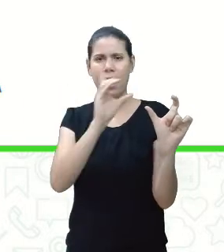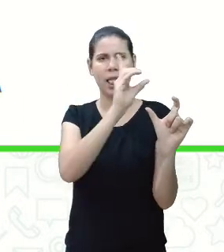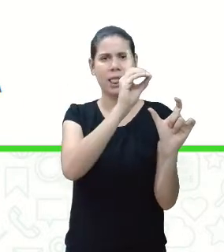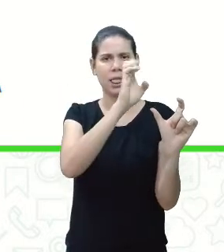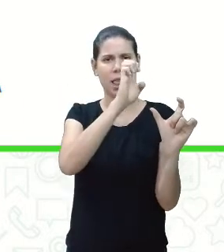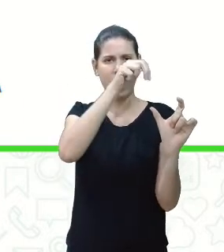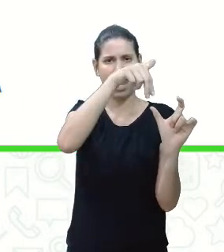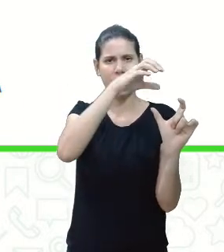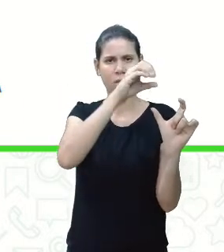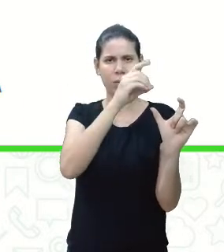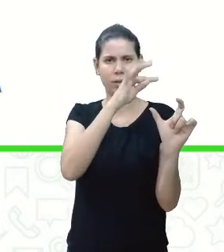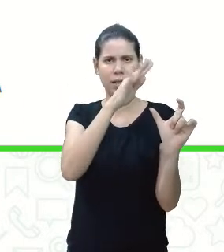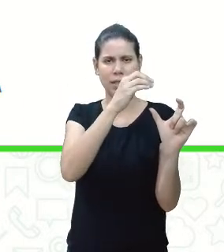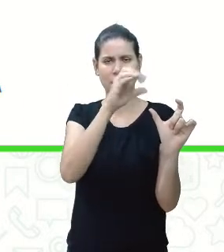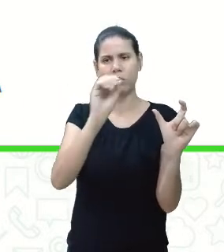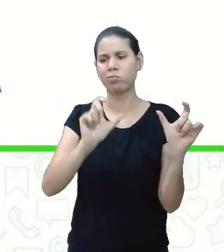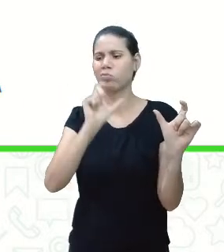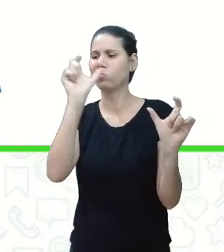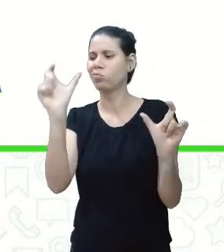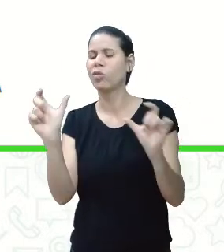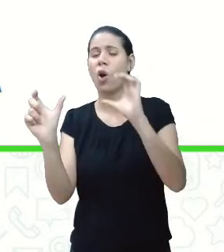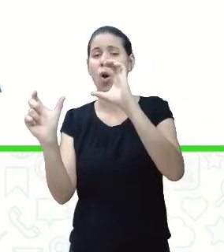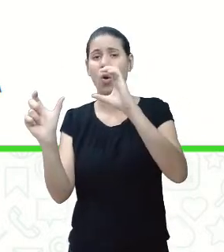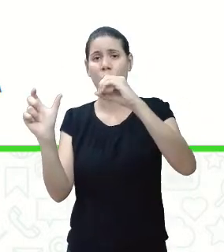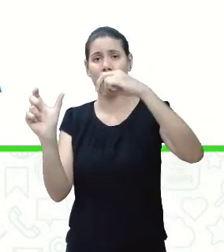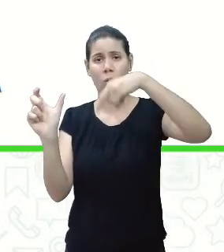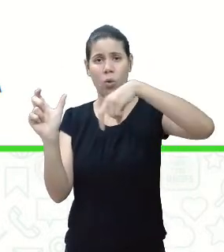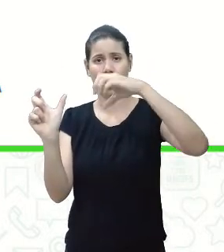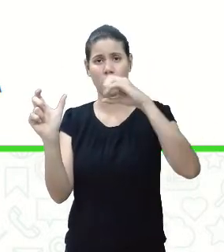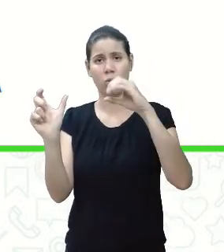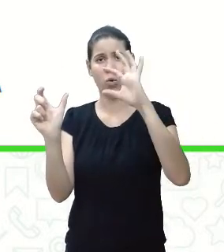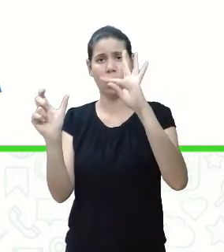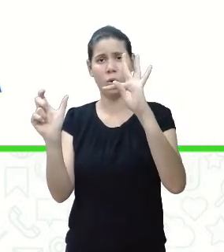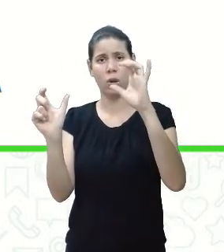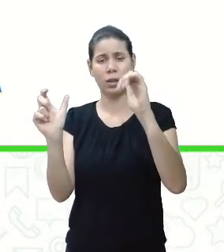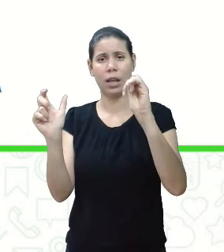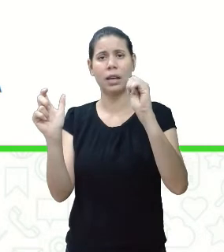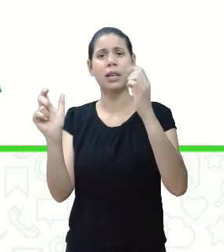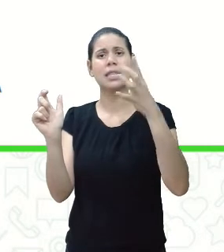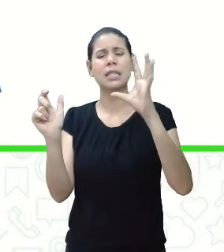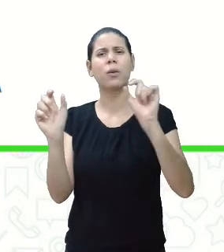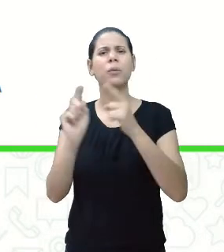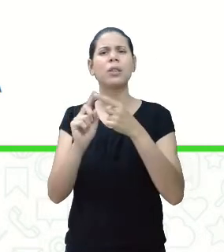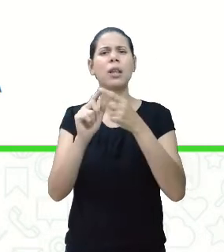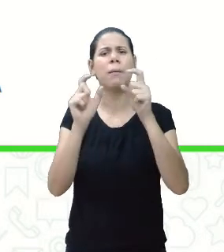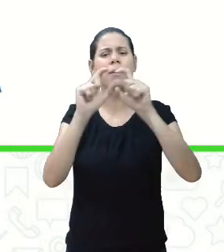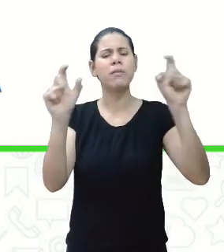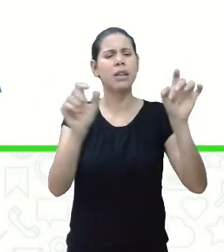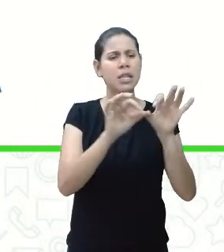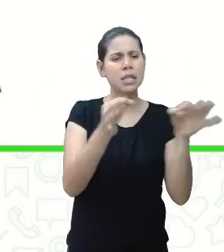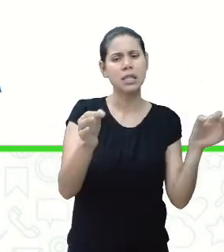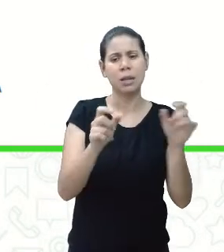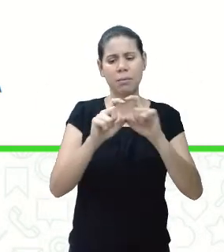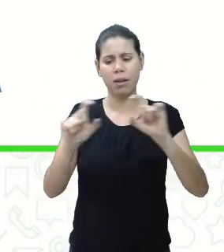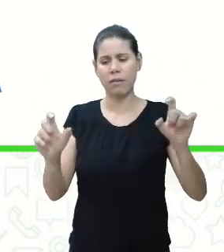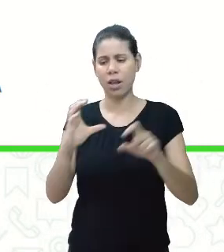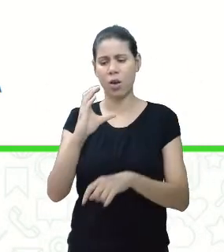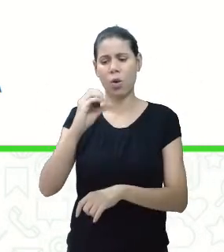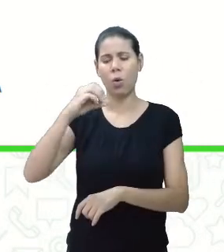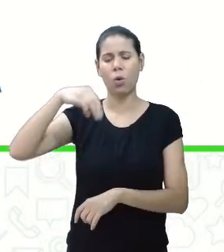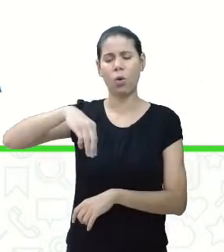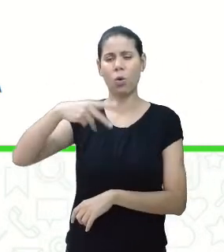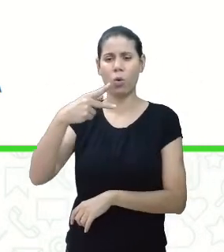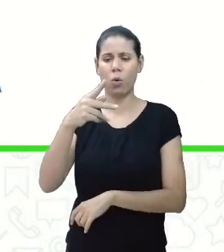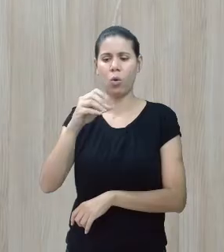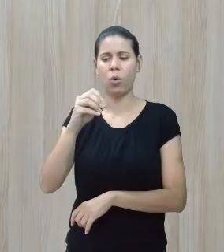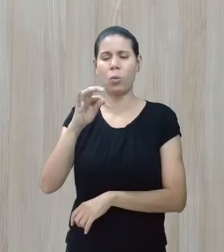aqui, já expliquei um pouquinho, não foi, gente? E você lembra o que são períodos simples e compostos? Será que lembram?